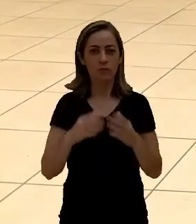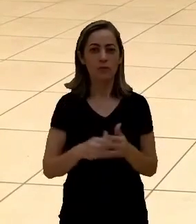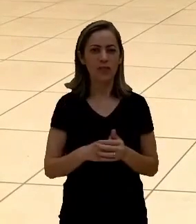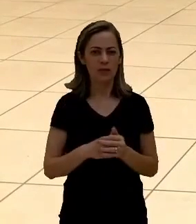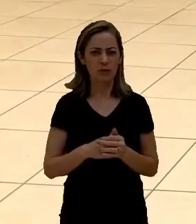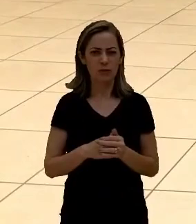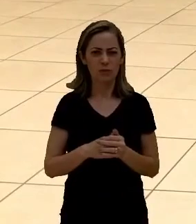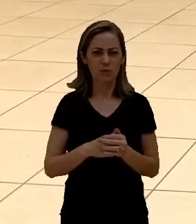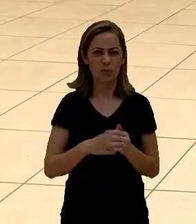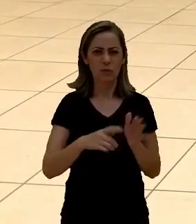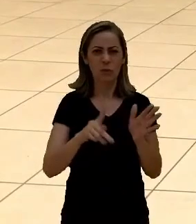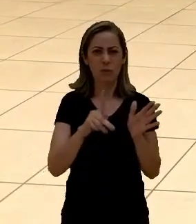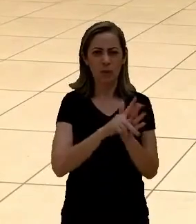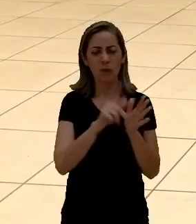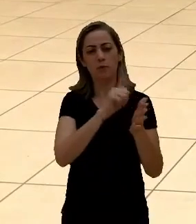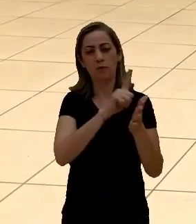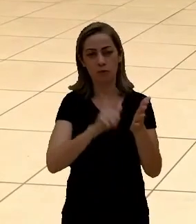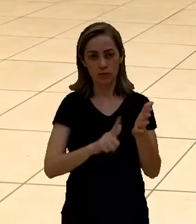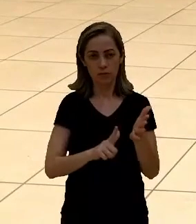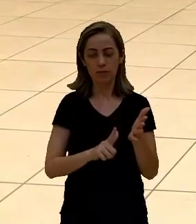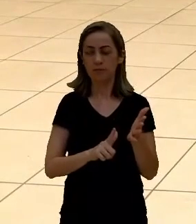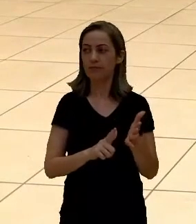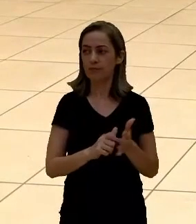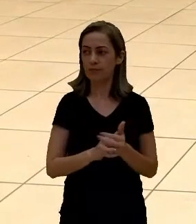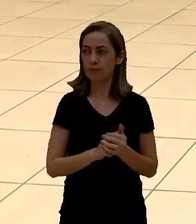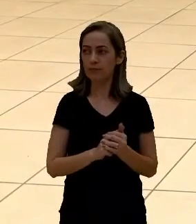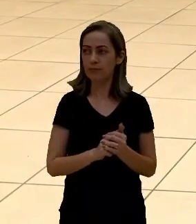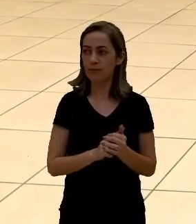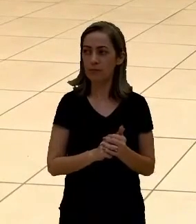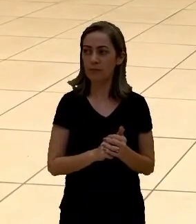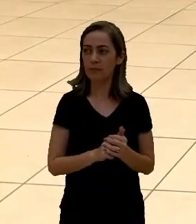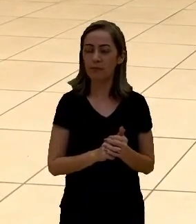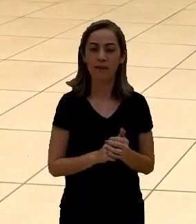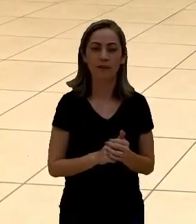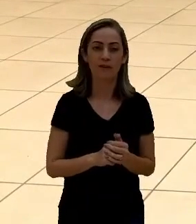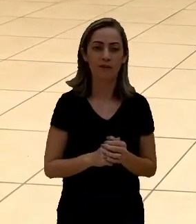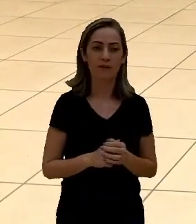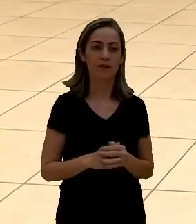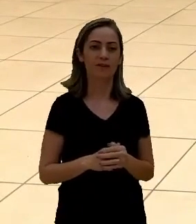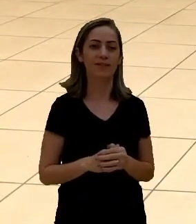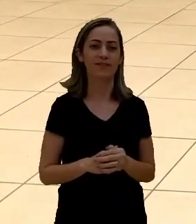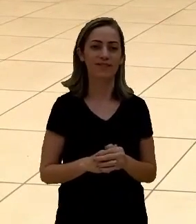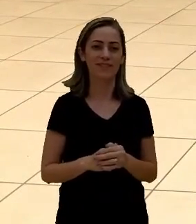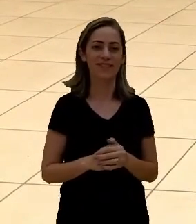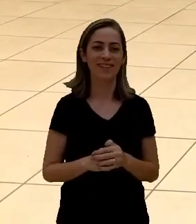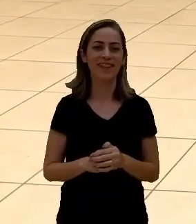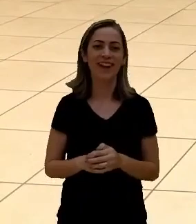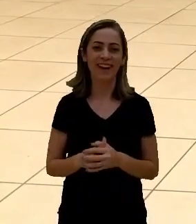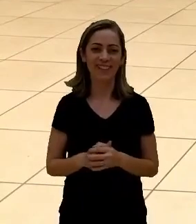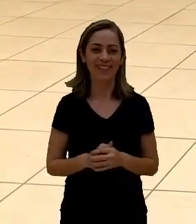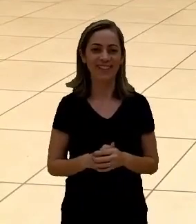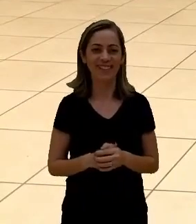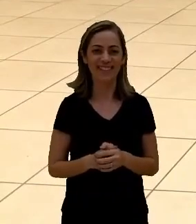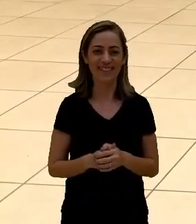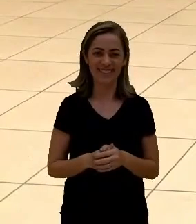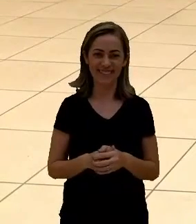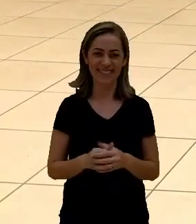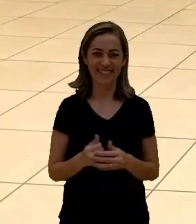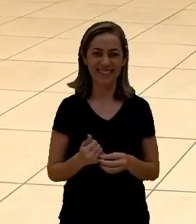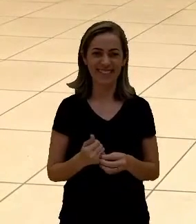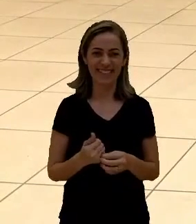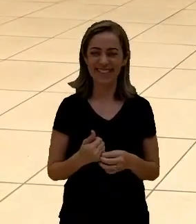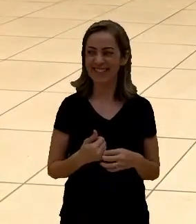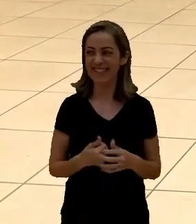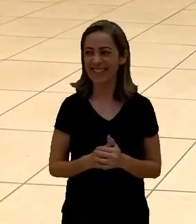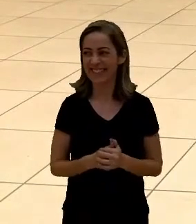litúrgicos vou dar o exemplo que ele tá me colocando em fogueira Mas não tem problema eu vim de moto para correr dos músicos e